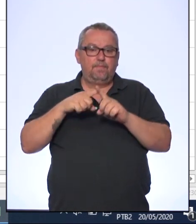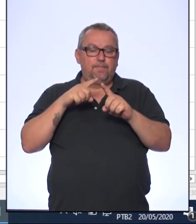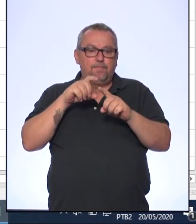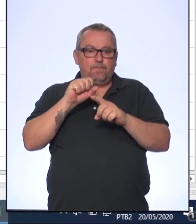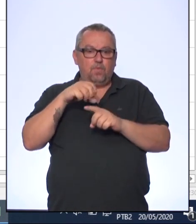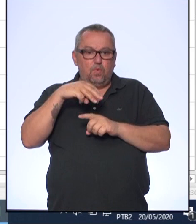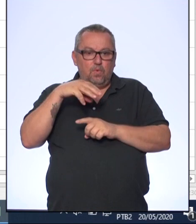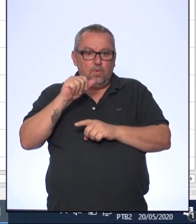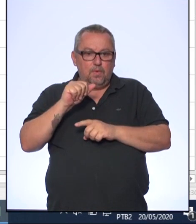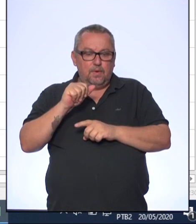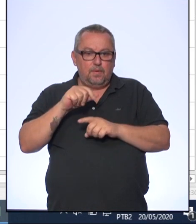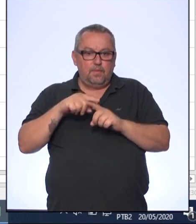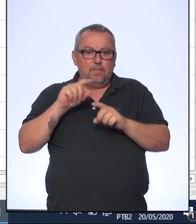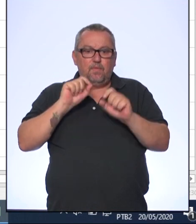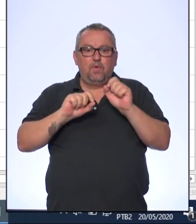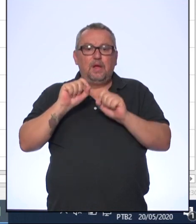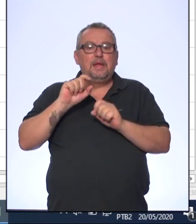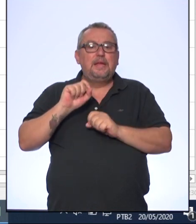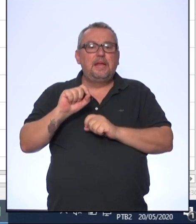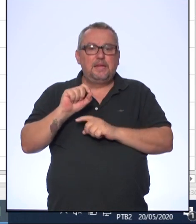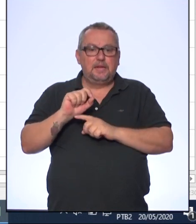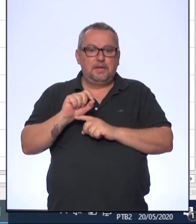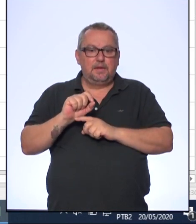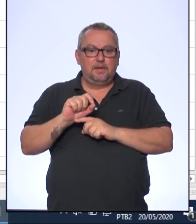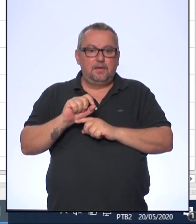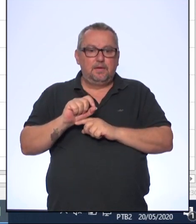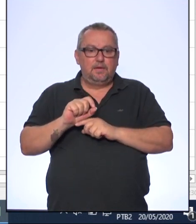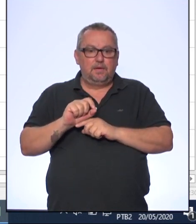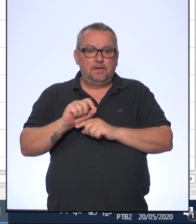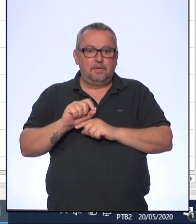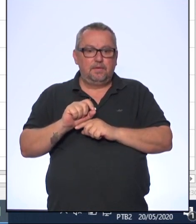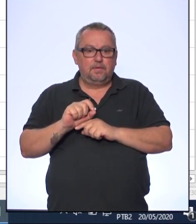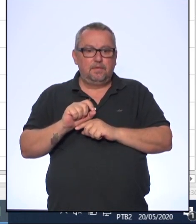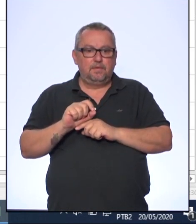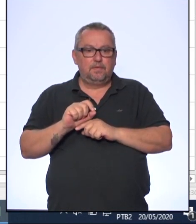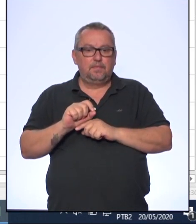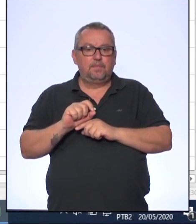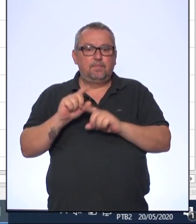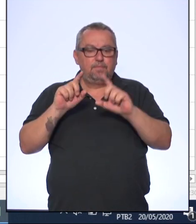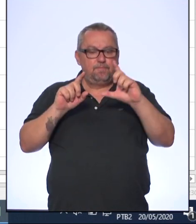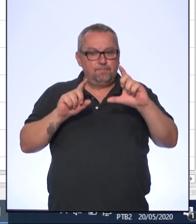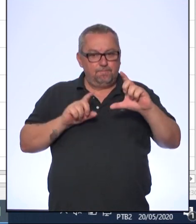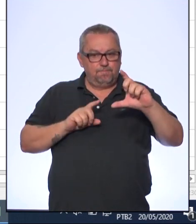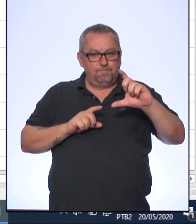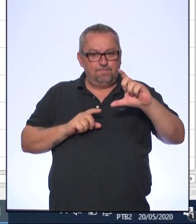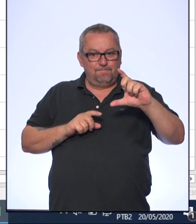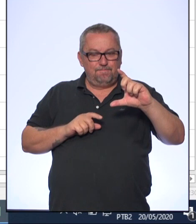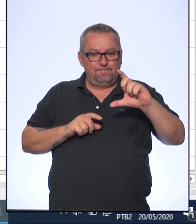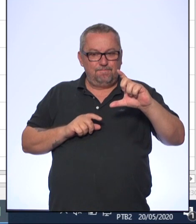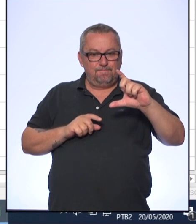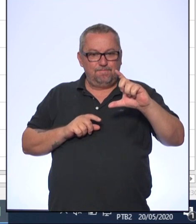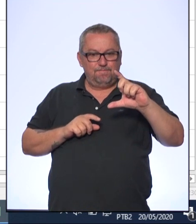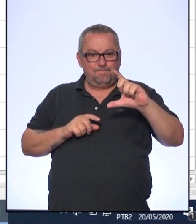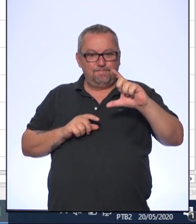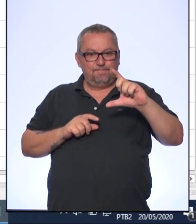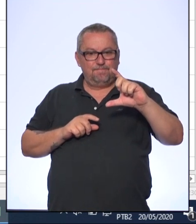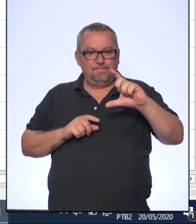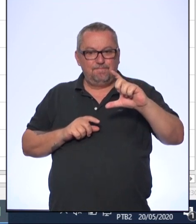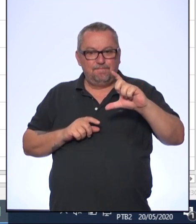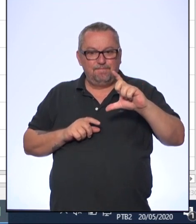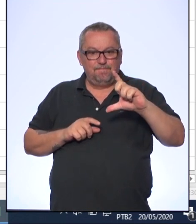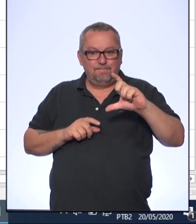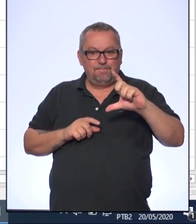beleza? Só que eu vou somar quem? Abro um parênteses aqui, ó, ó que legal. Abrindo parênteses, eu